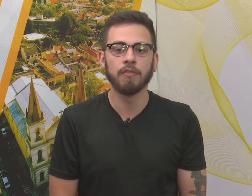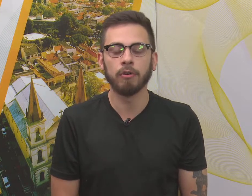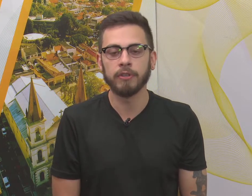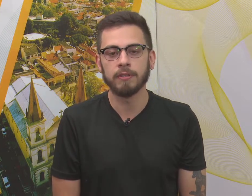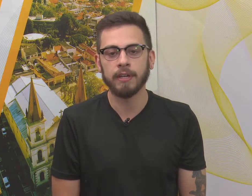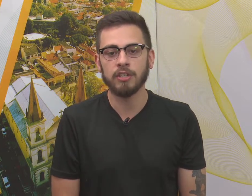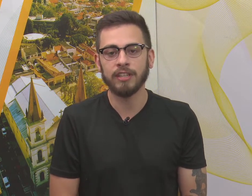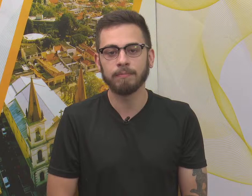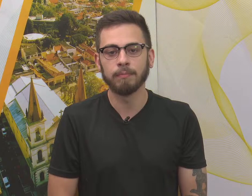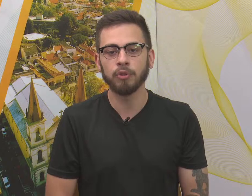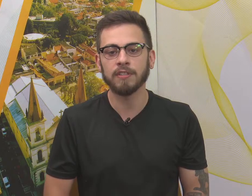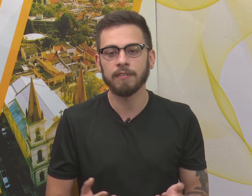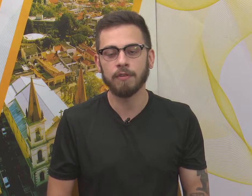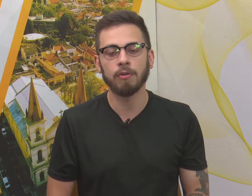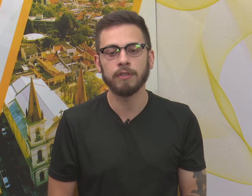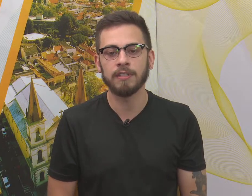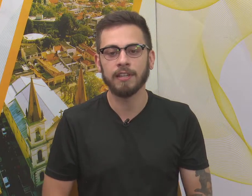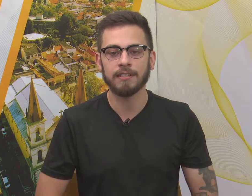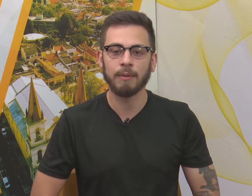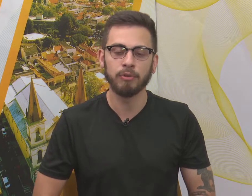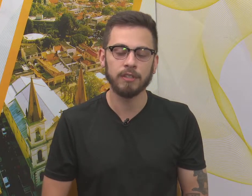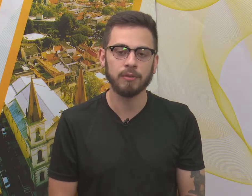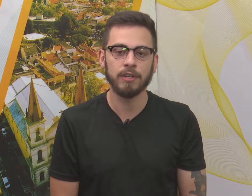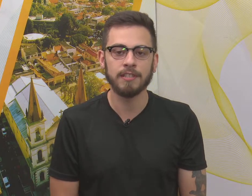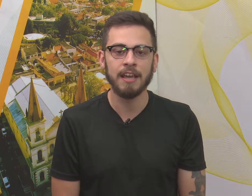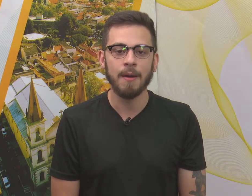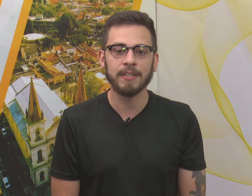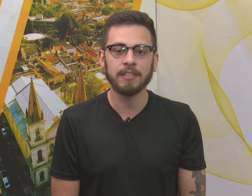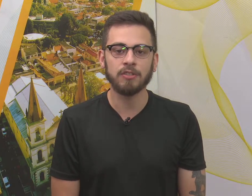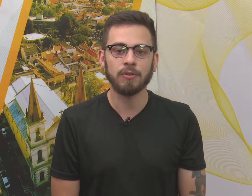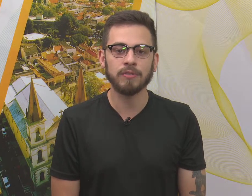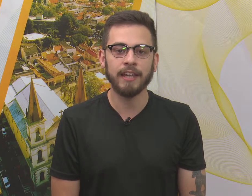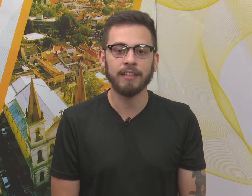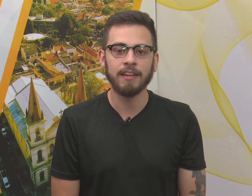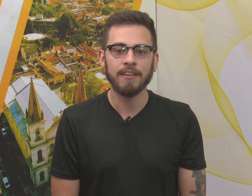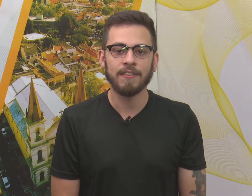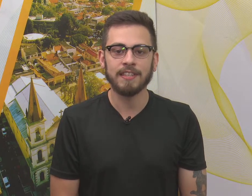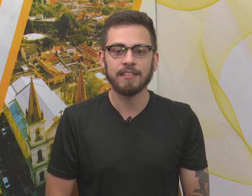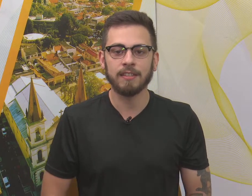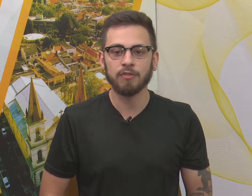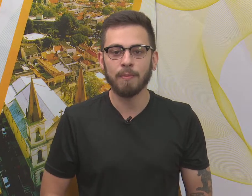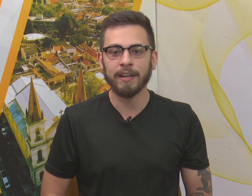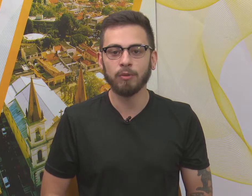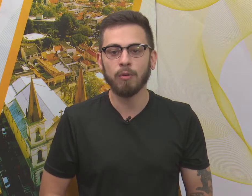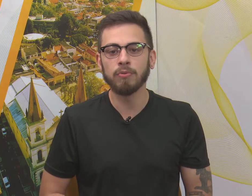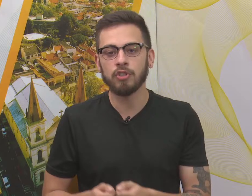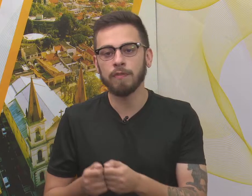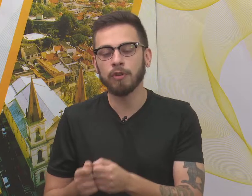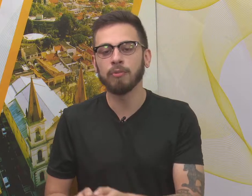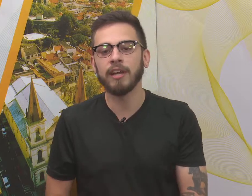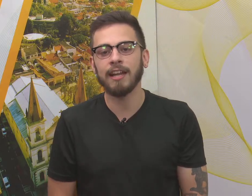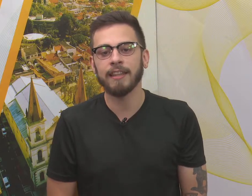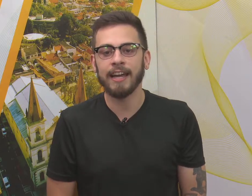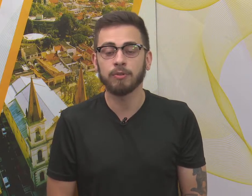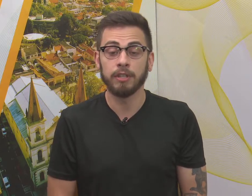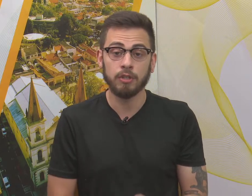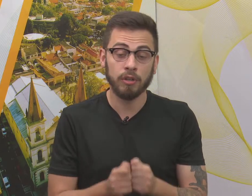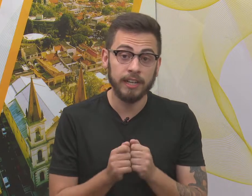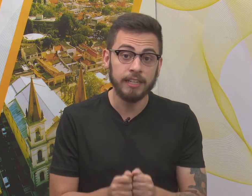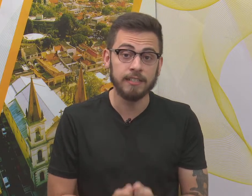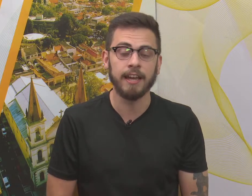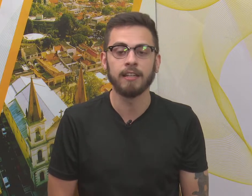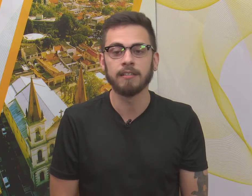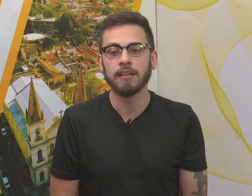suas revoltas. A gente tem muitas revoltas em relação a muitas coisas, mas a gente só consegue fazer elas se transformarem no combustível que muda a realidade quando a